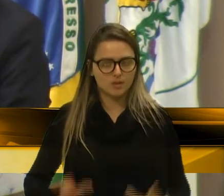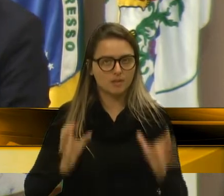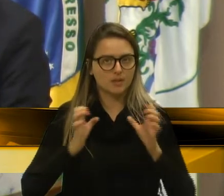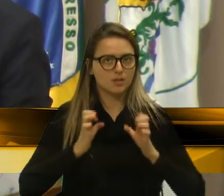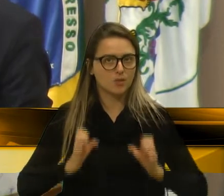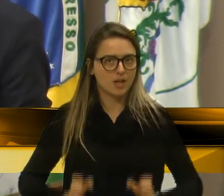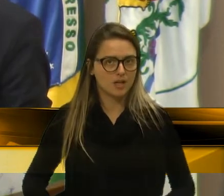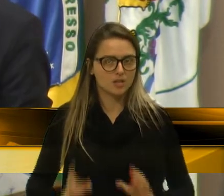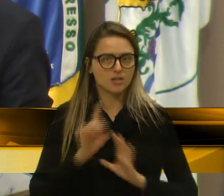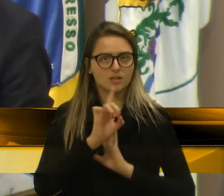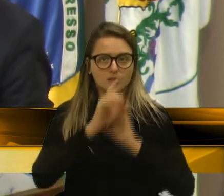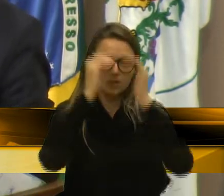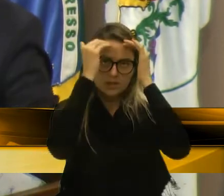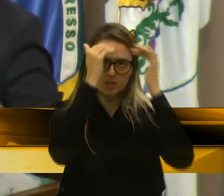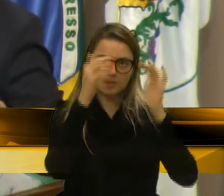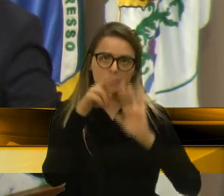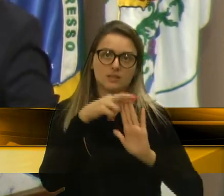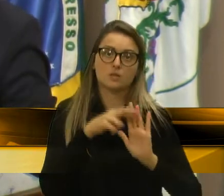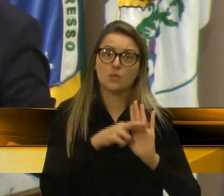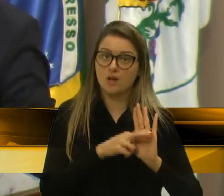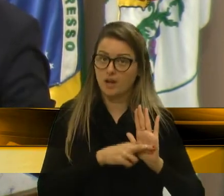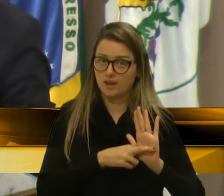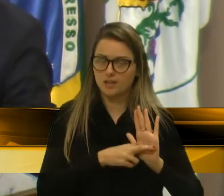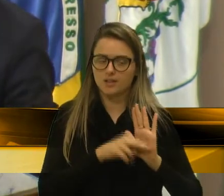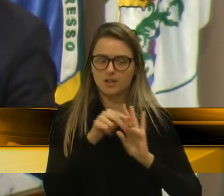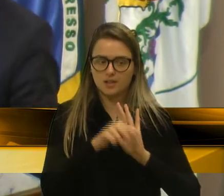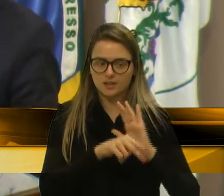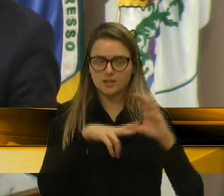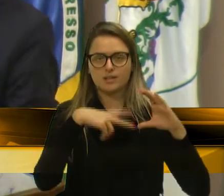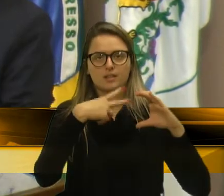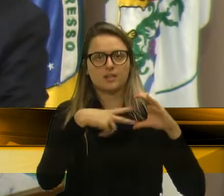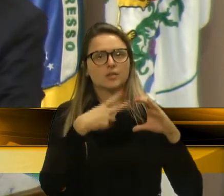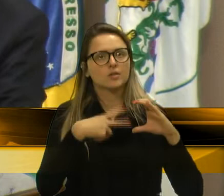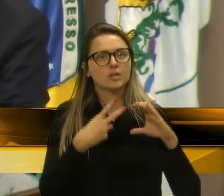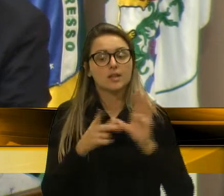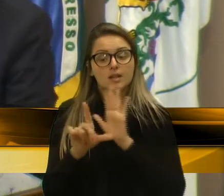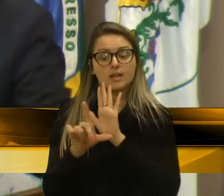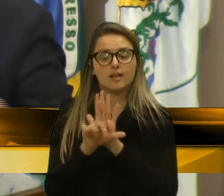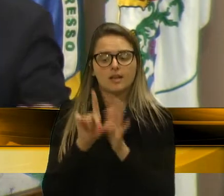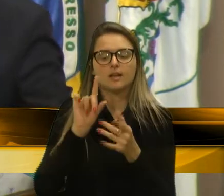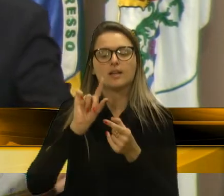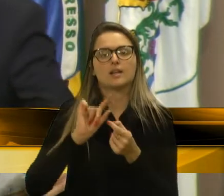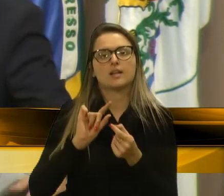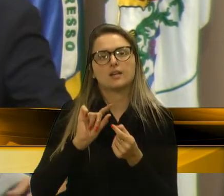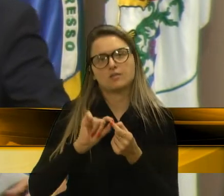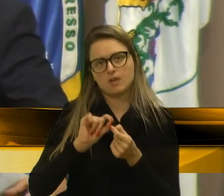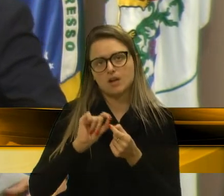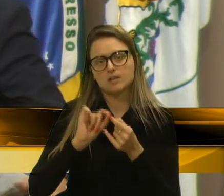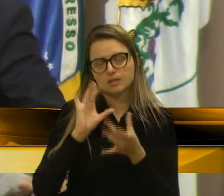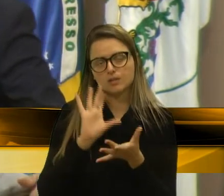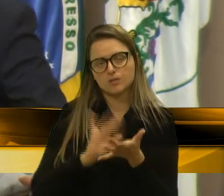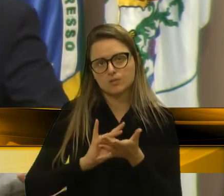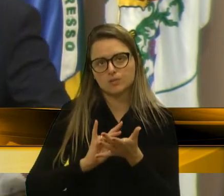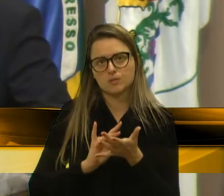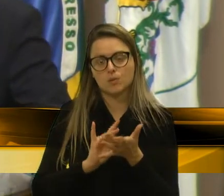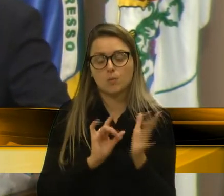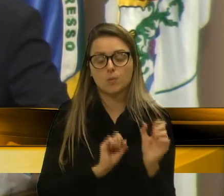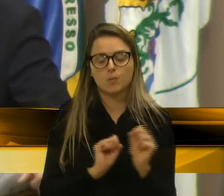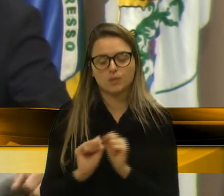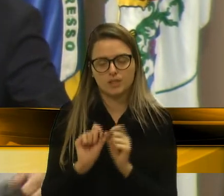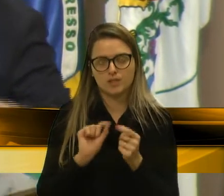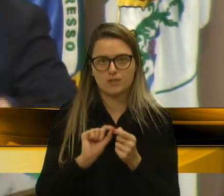decoro parlamentar, e a lei assim nos assegura essa prerrogativa de